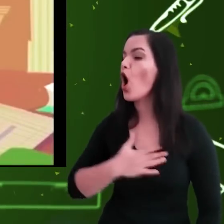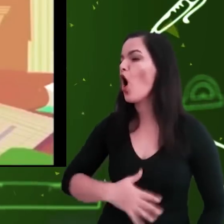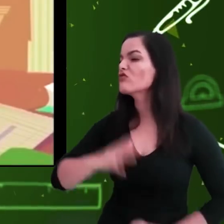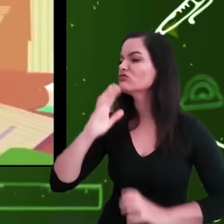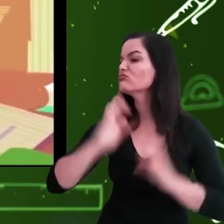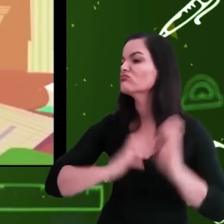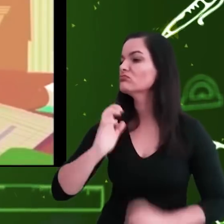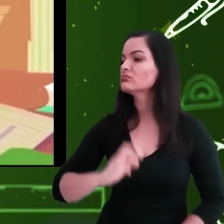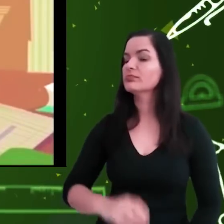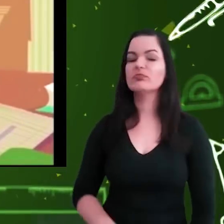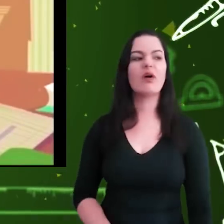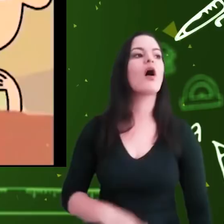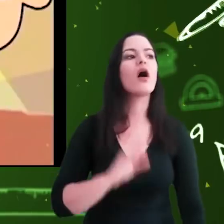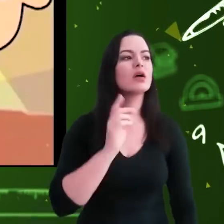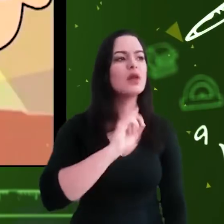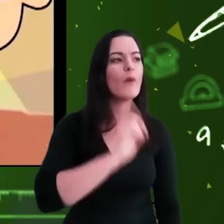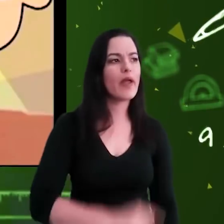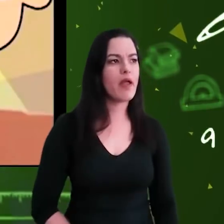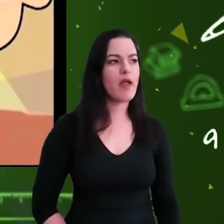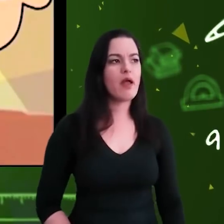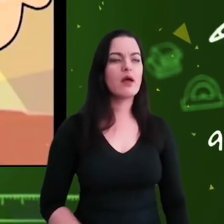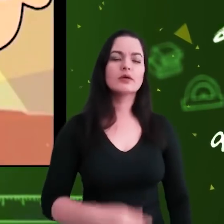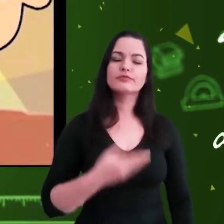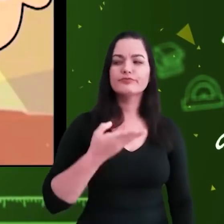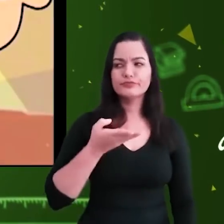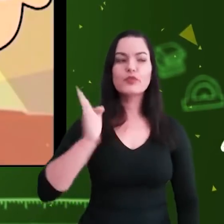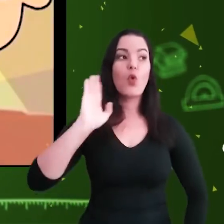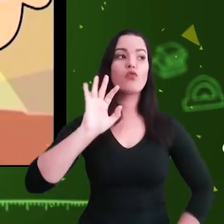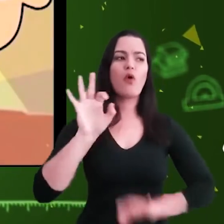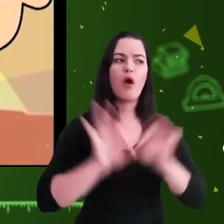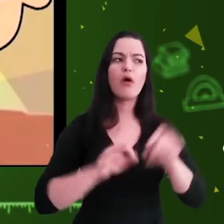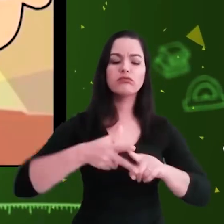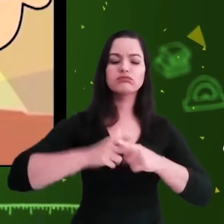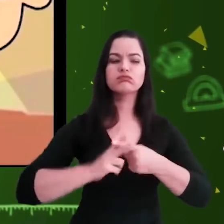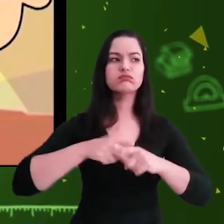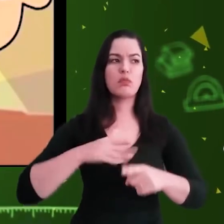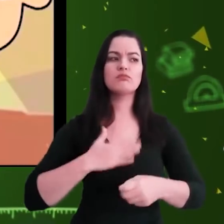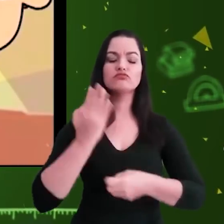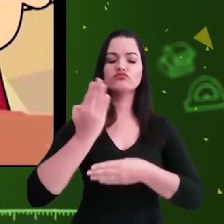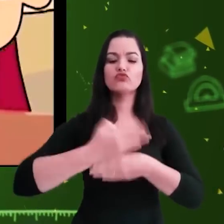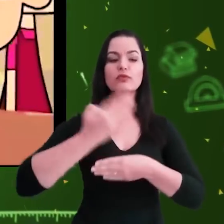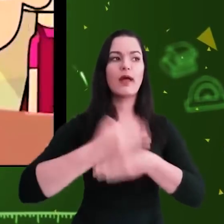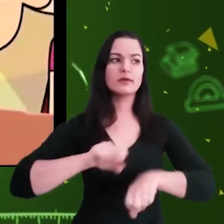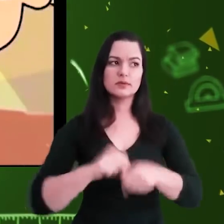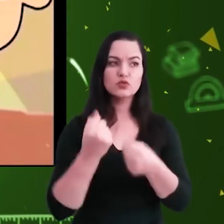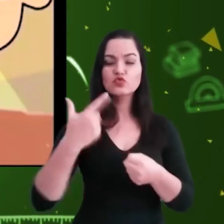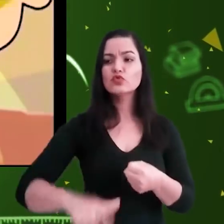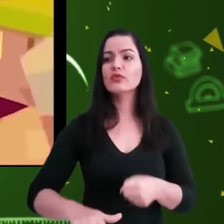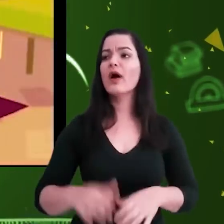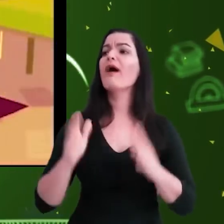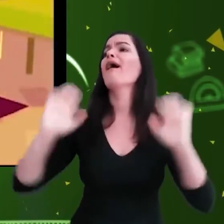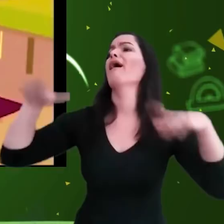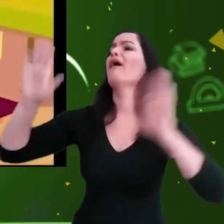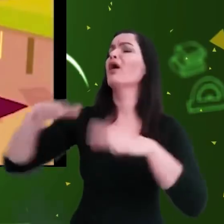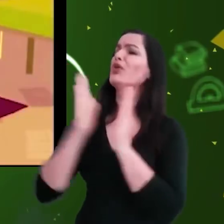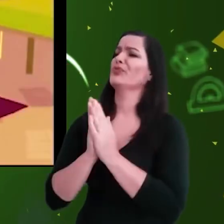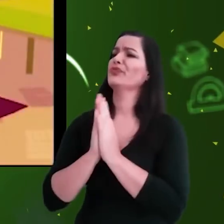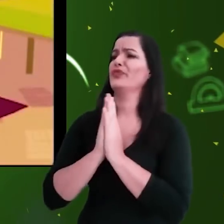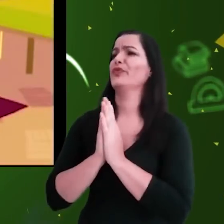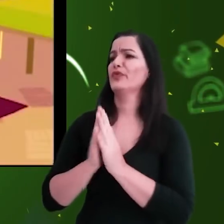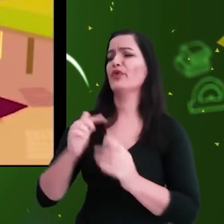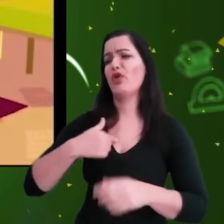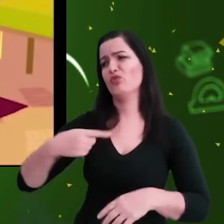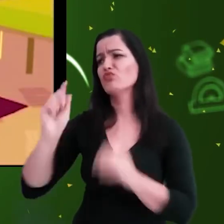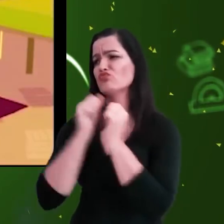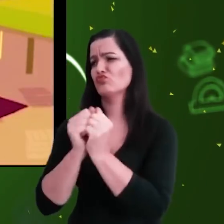o táxi que pifou de novo. Ah, Teca, deixa eu ir. Eu quero dirigir. Agora que eu tirei a rebimboca